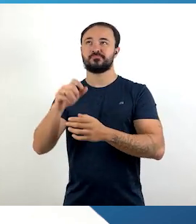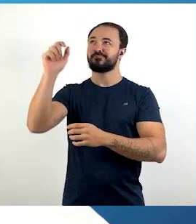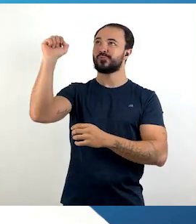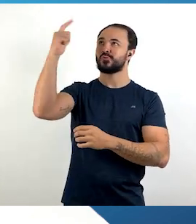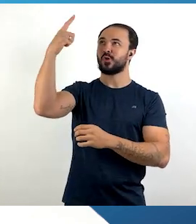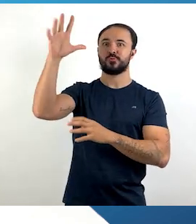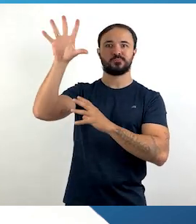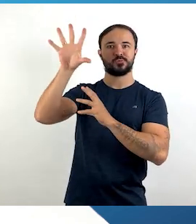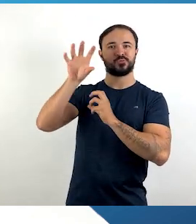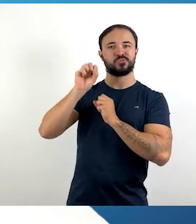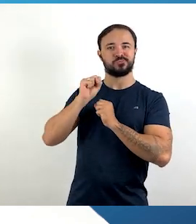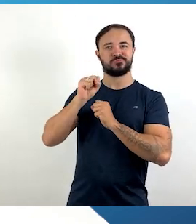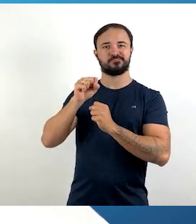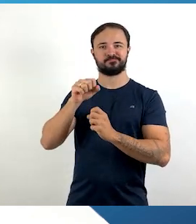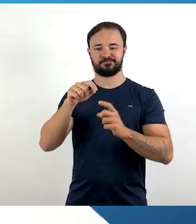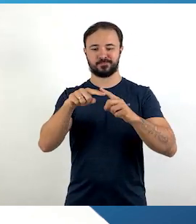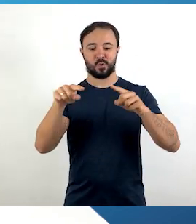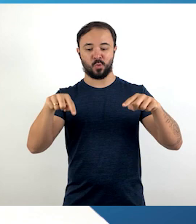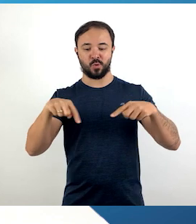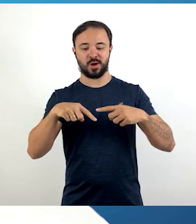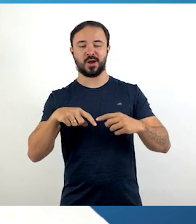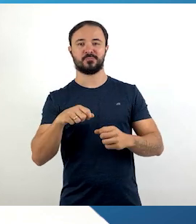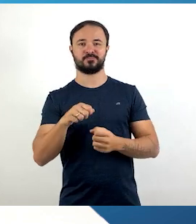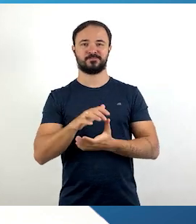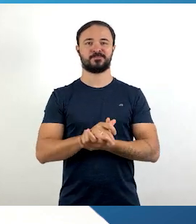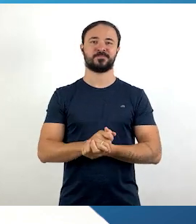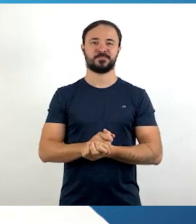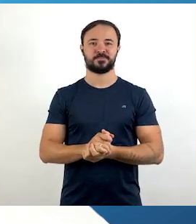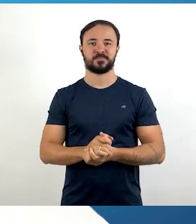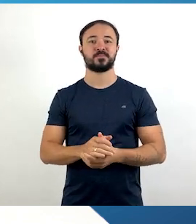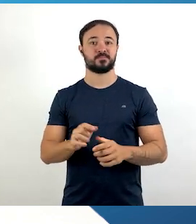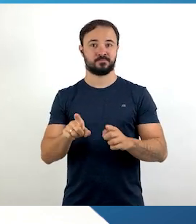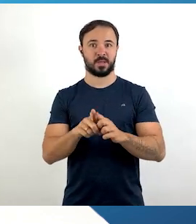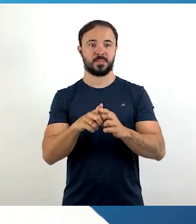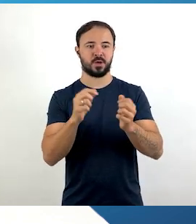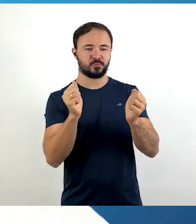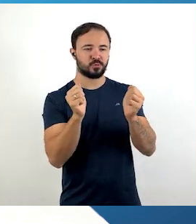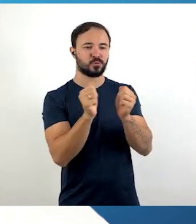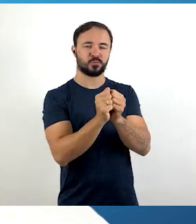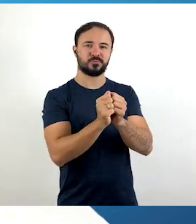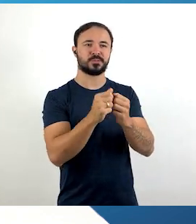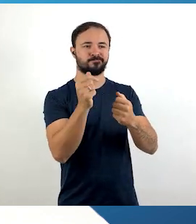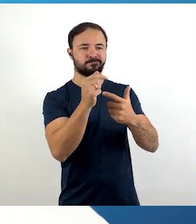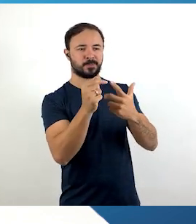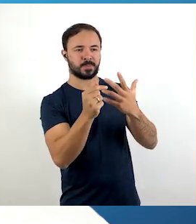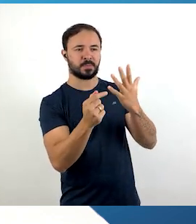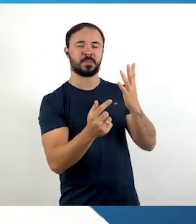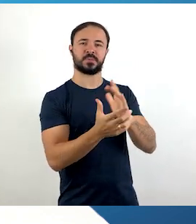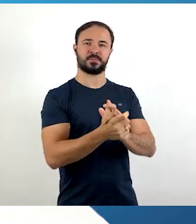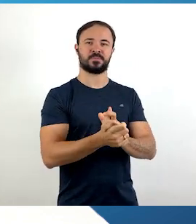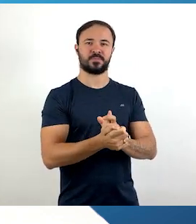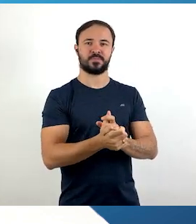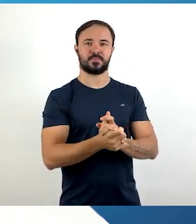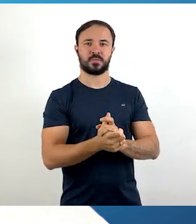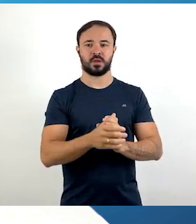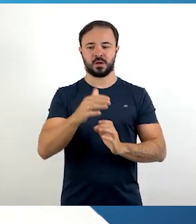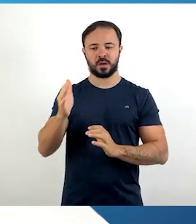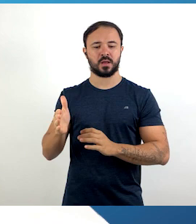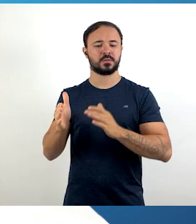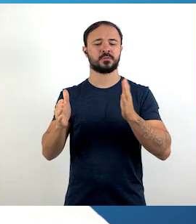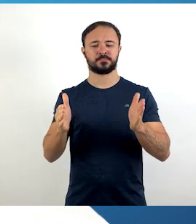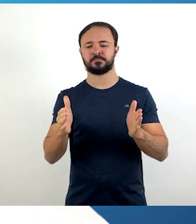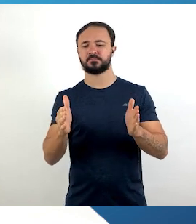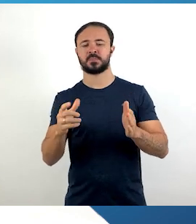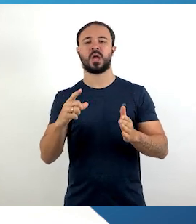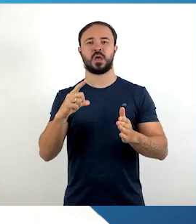dos satélites. Com isso, vamos usar também um conjunto de barras associado com pinos em cada